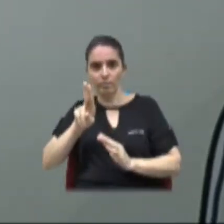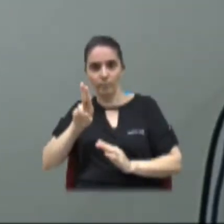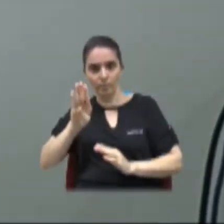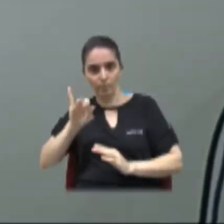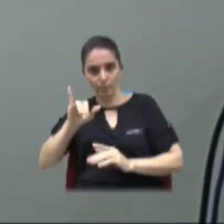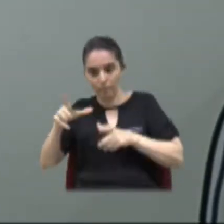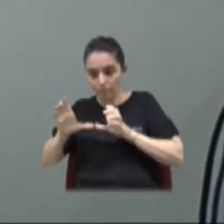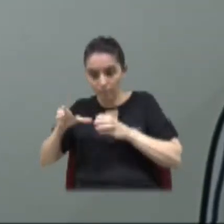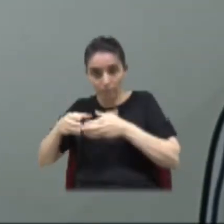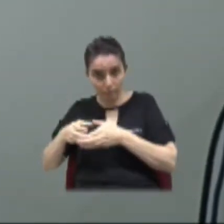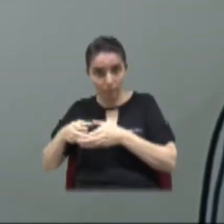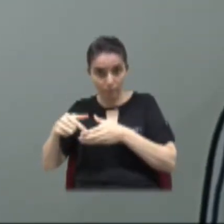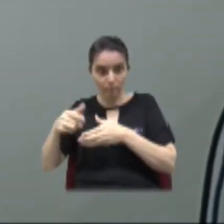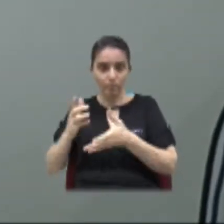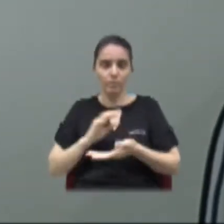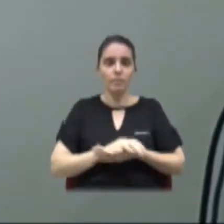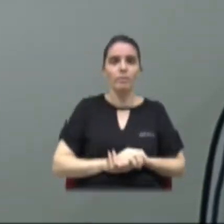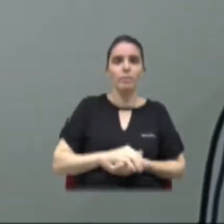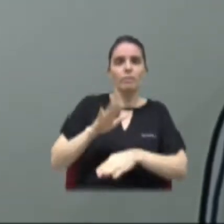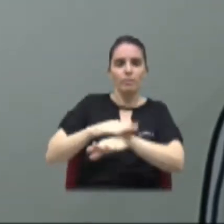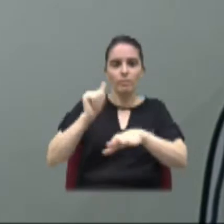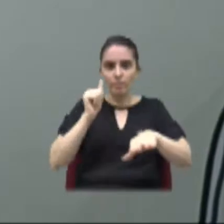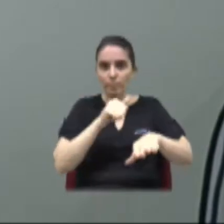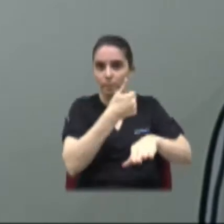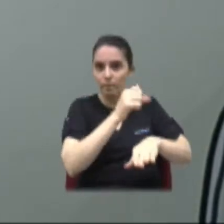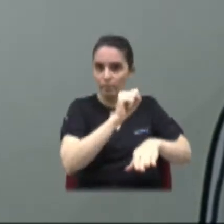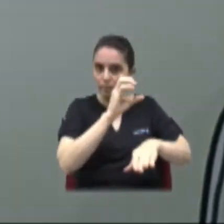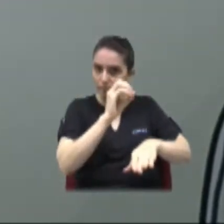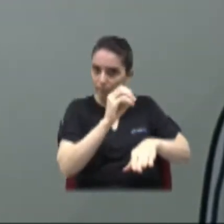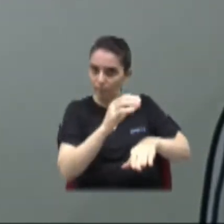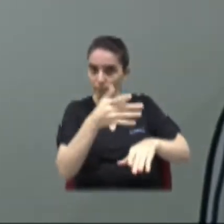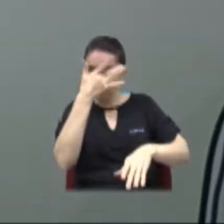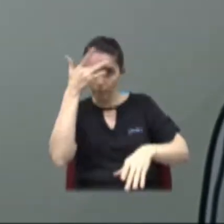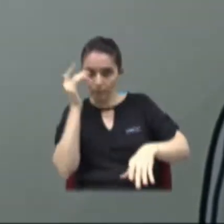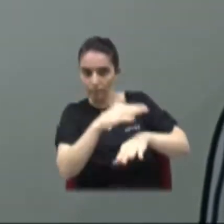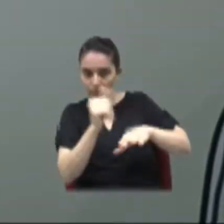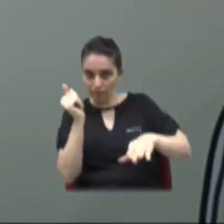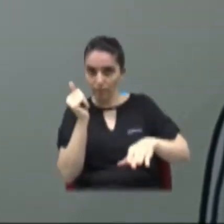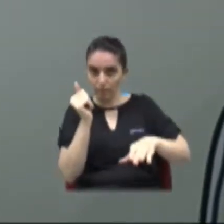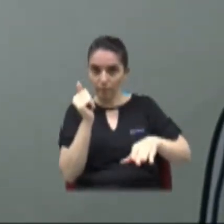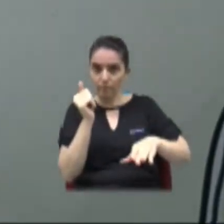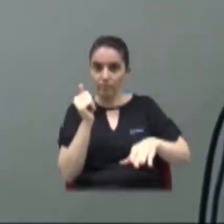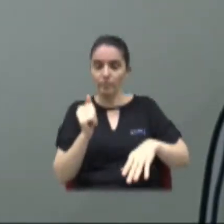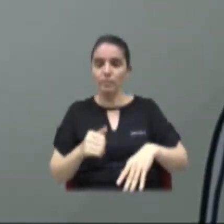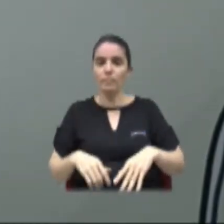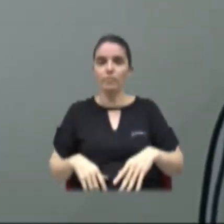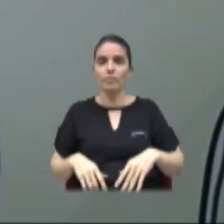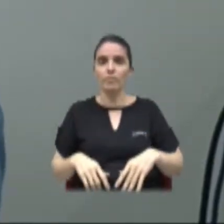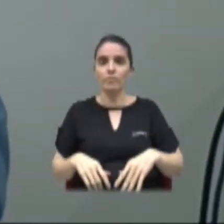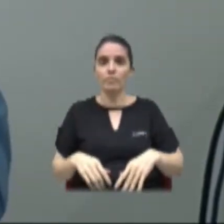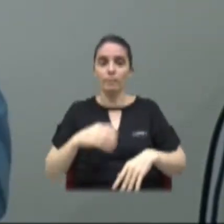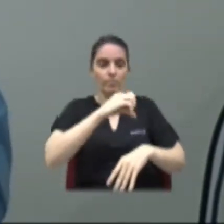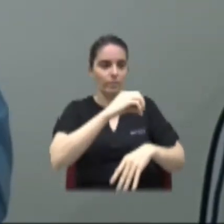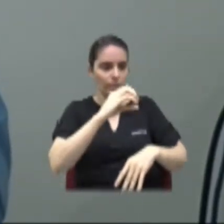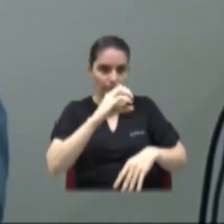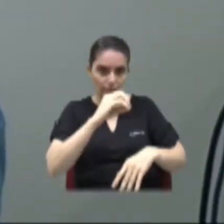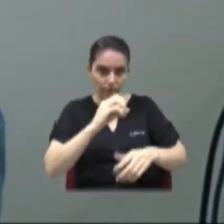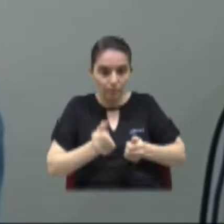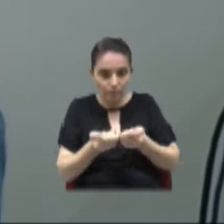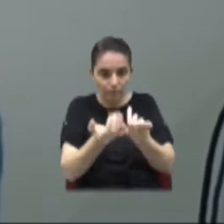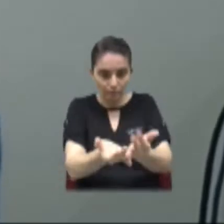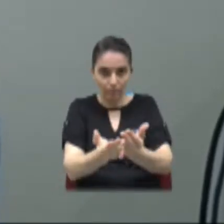de classificação, isso que é muito importante. Além da pessoa acessar, conferir se o nome está correto, a pessoa confere a posição dela